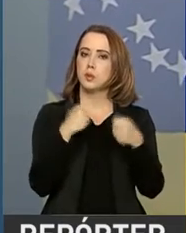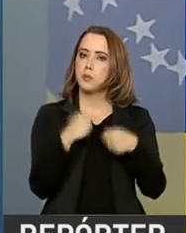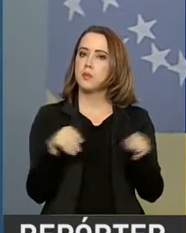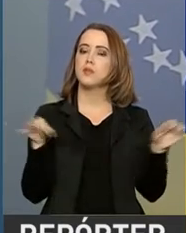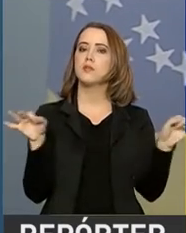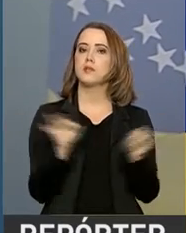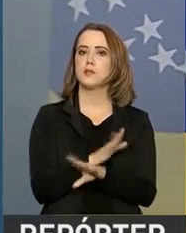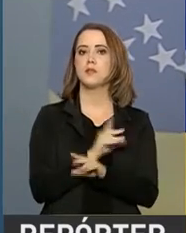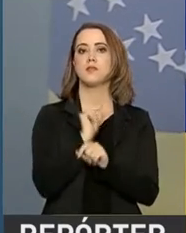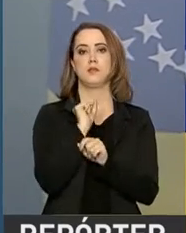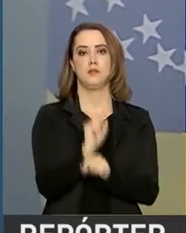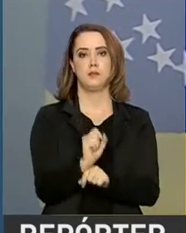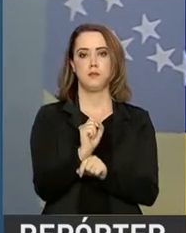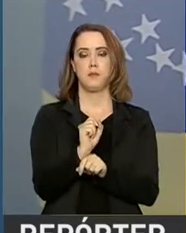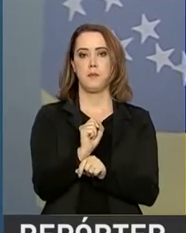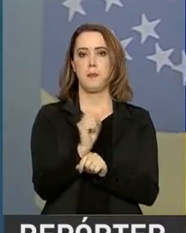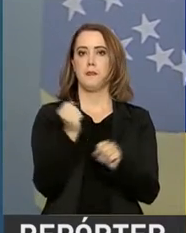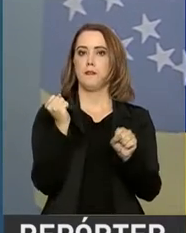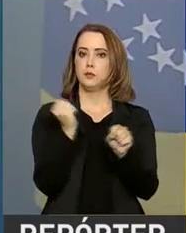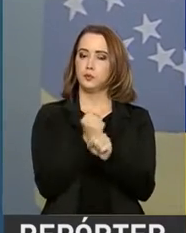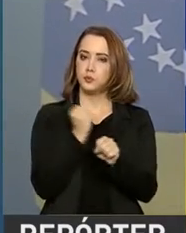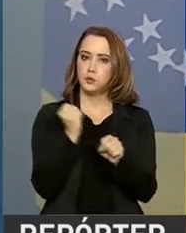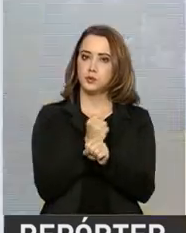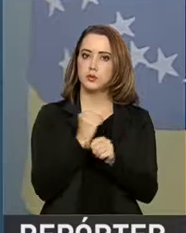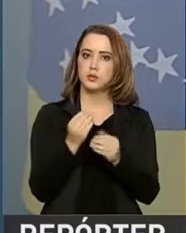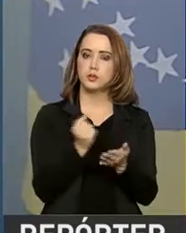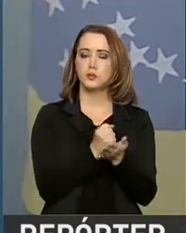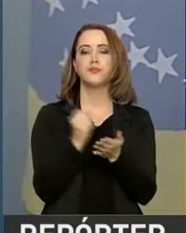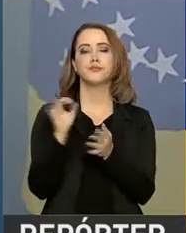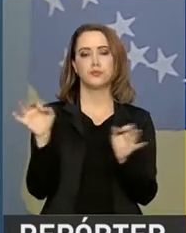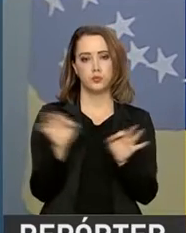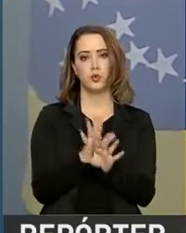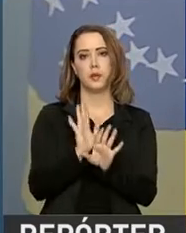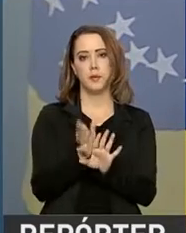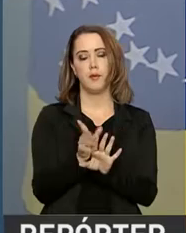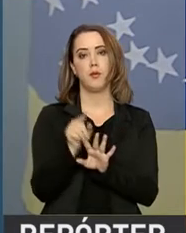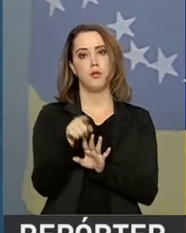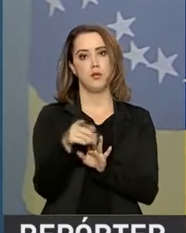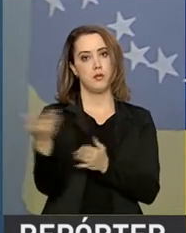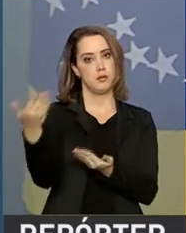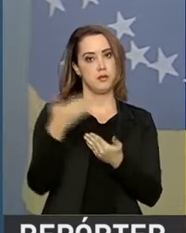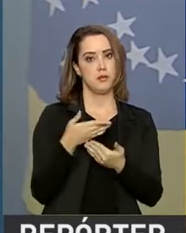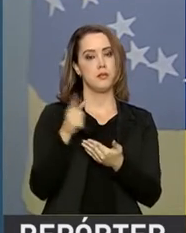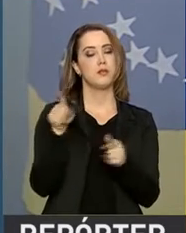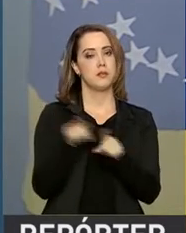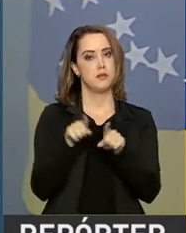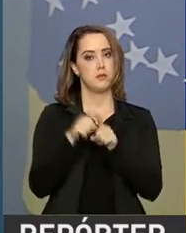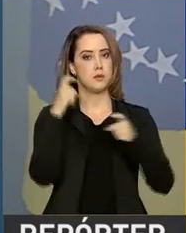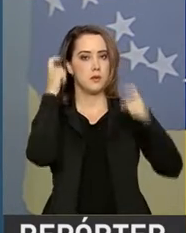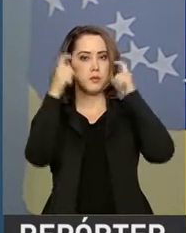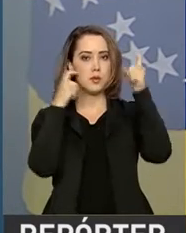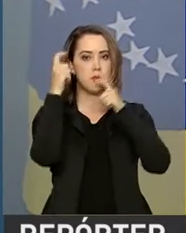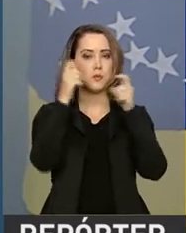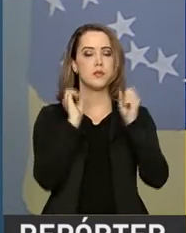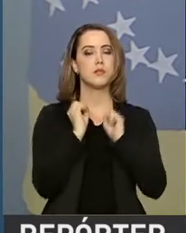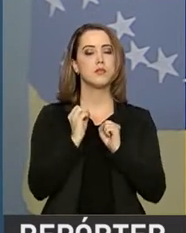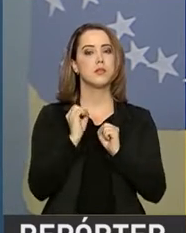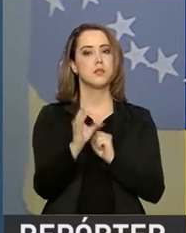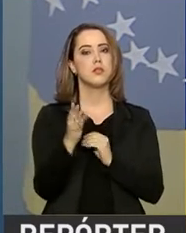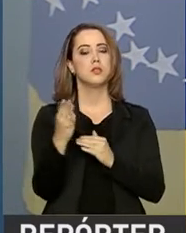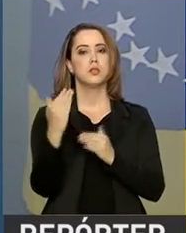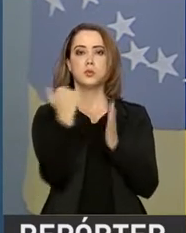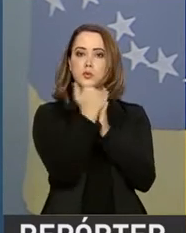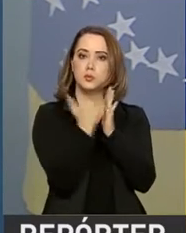com as obras as obras entregues e trazendo sobretudo a preocupação sobre a revitalização do